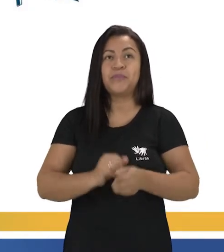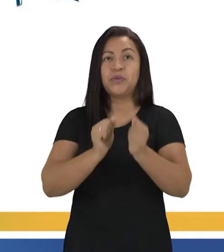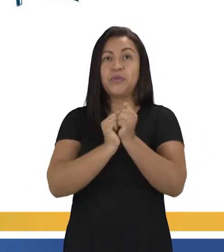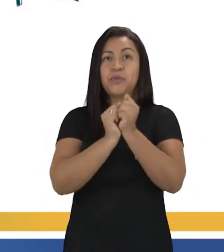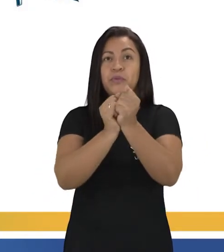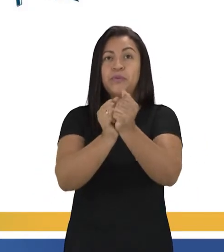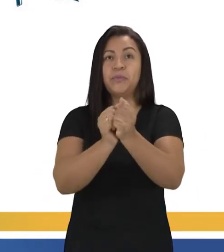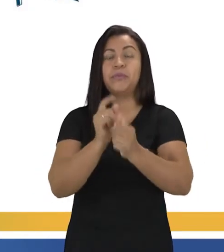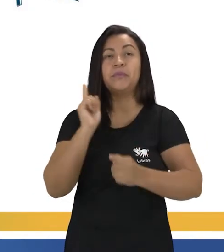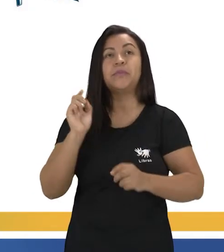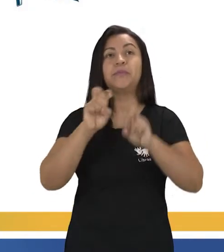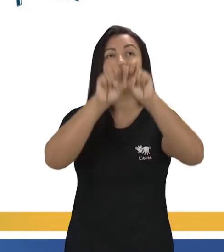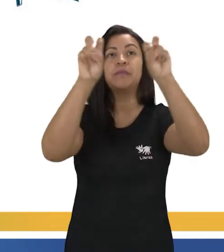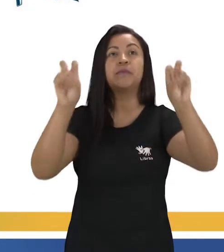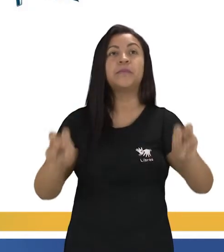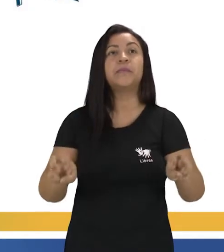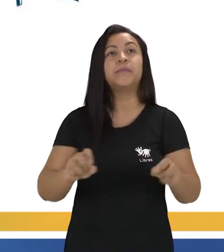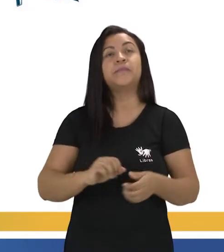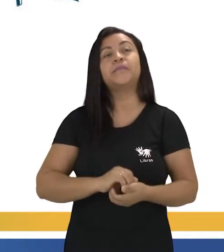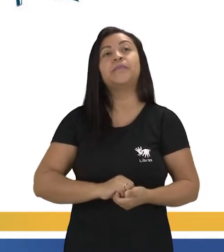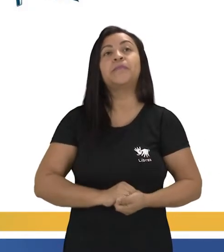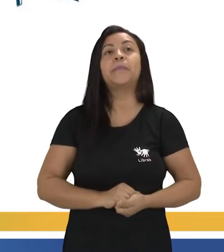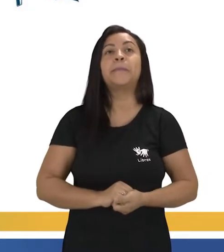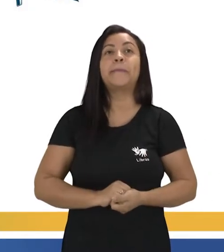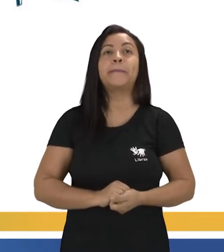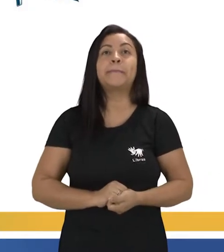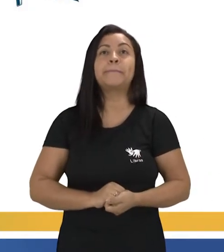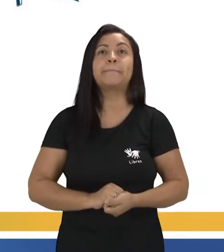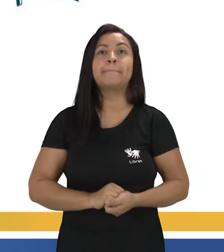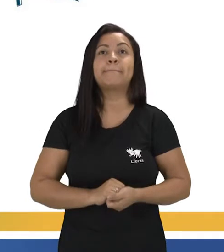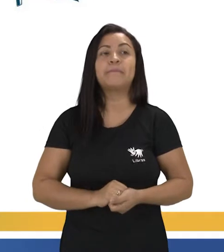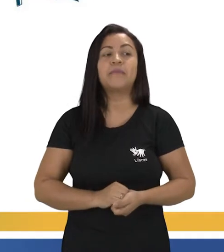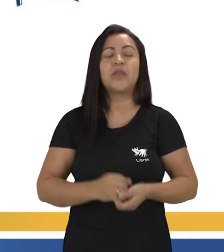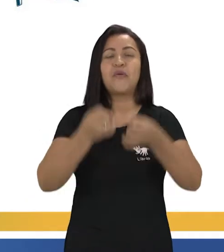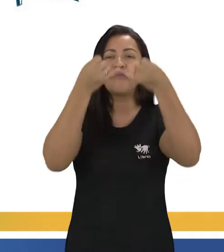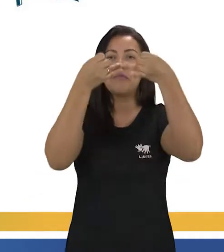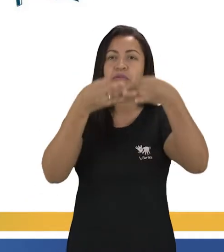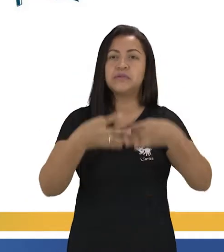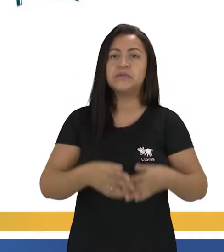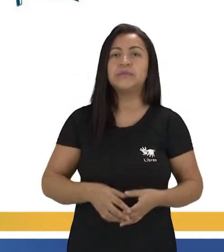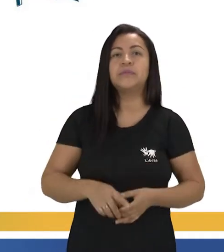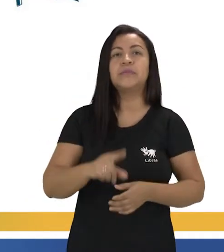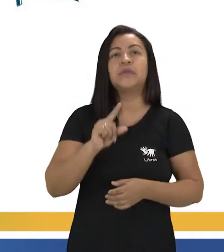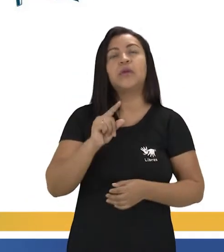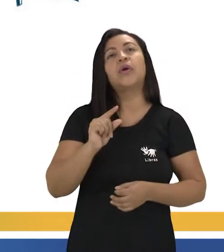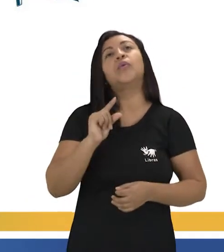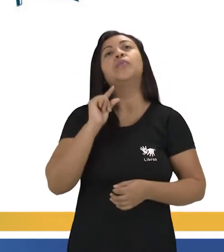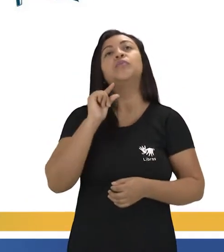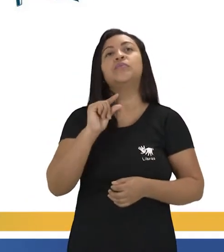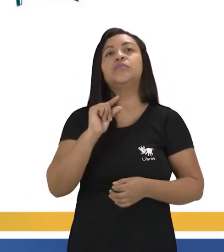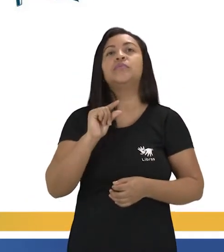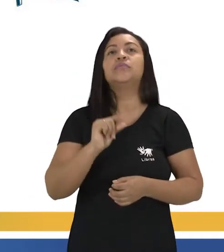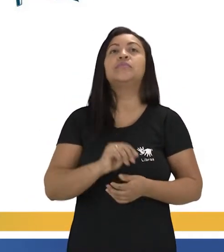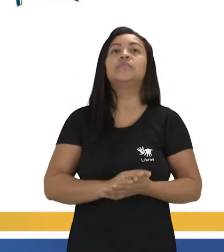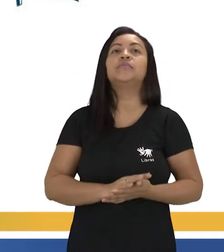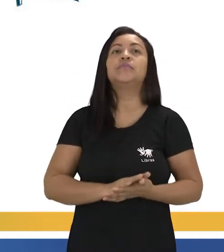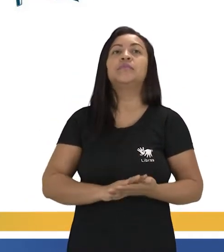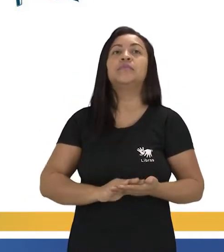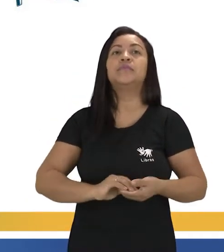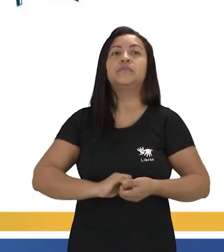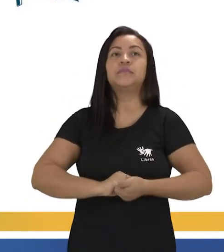na tela. Antes disso, eu só vou dar uma breve explicação sobre a estrutura e a gente vai passar para a tabela e ver alguns